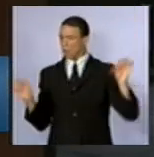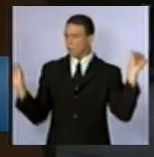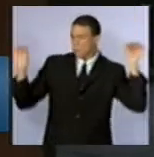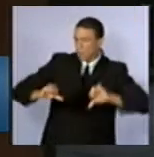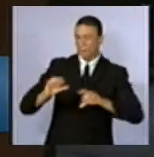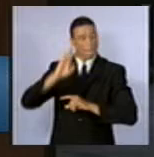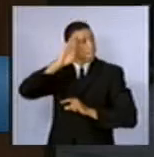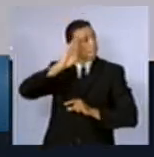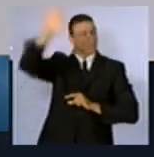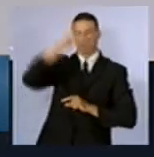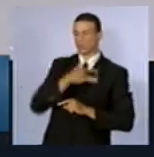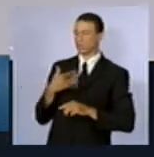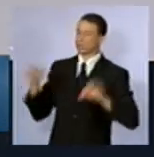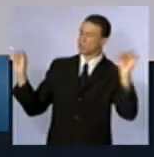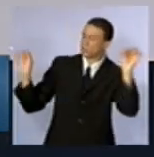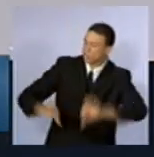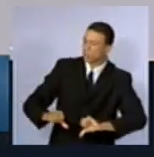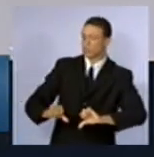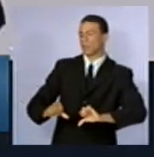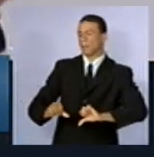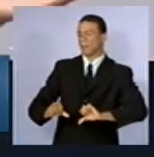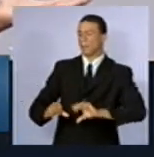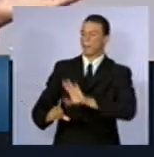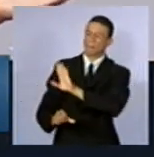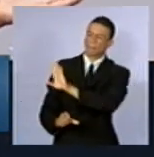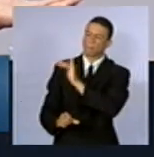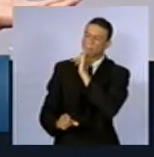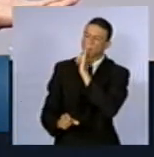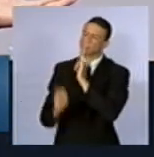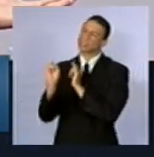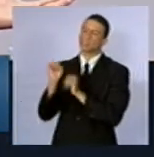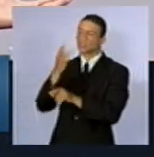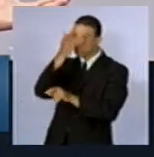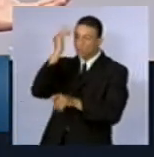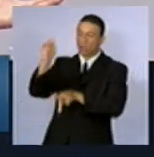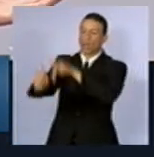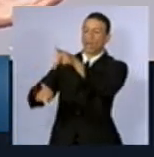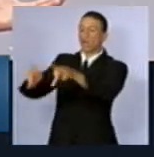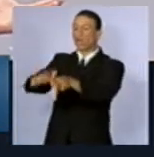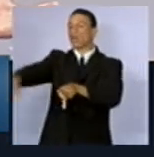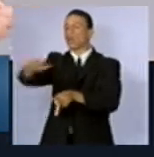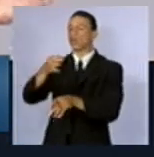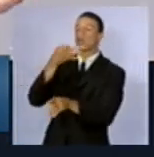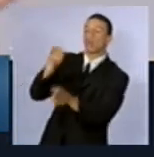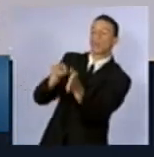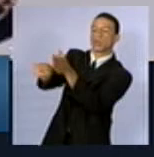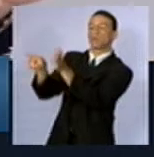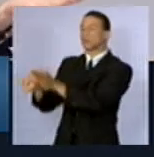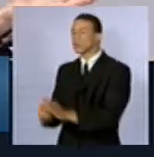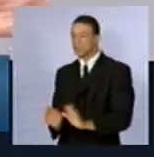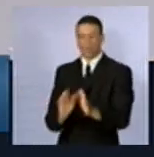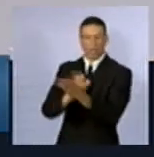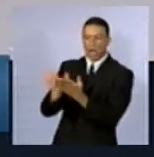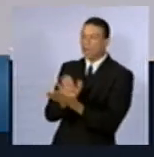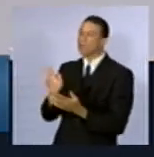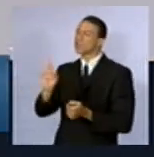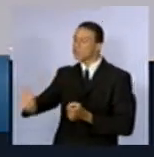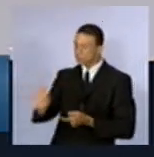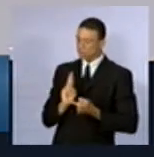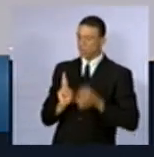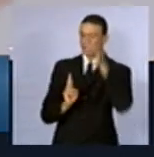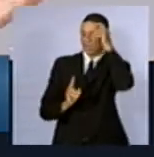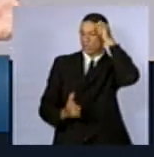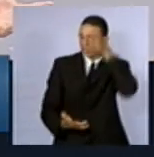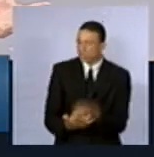dano à saúde se ela eh não não é consultada a população na verdade quem é que tá decidindo eh